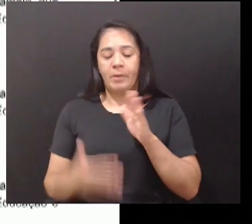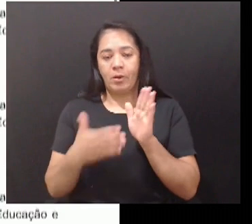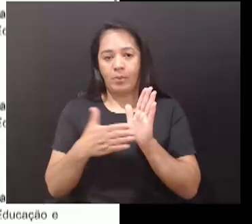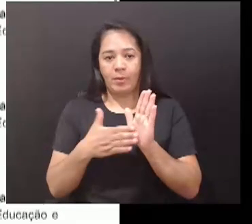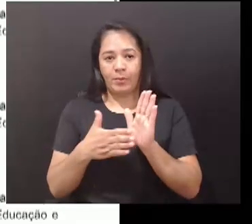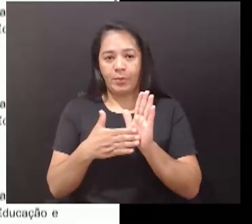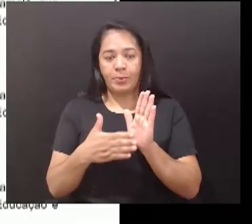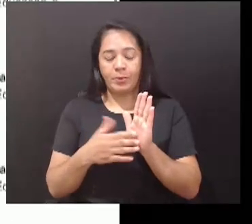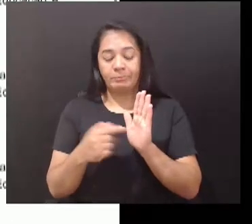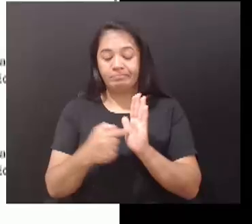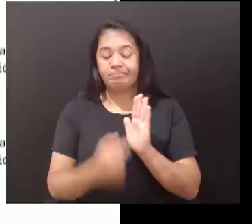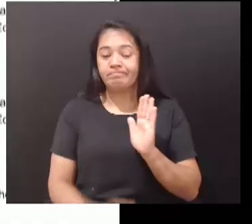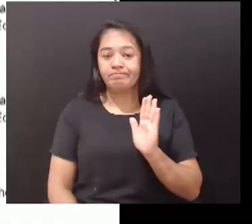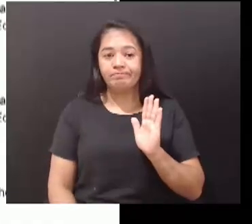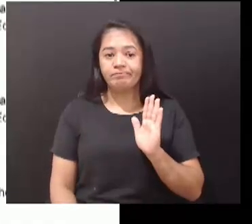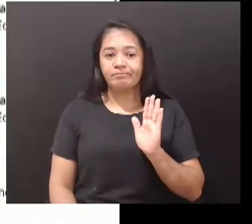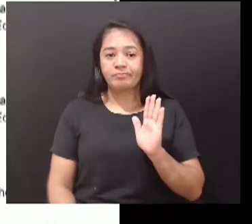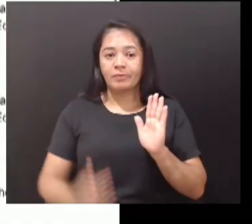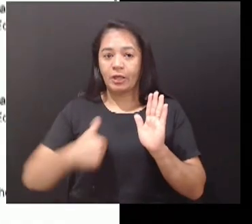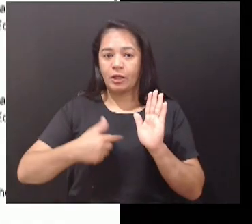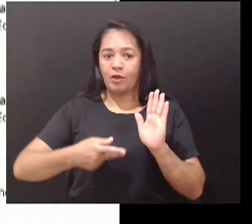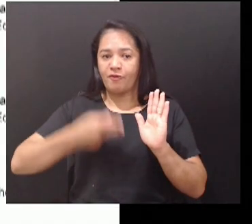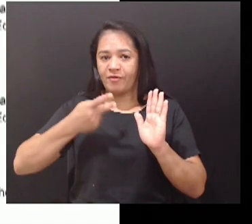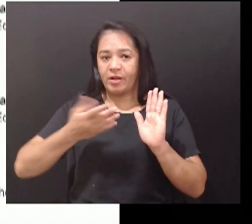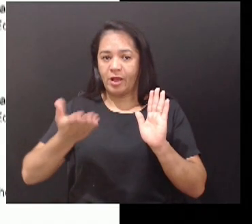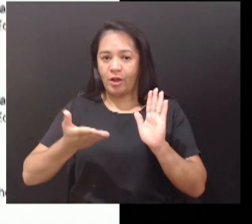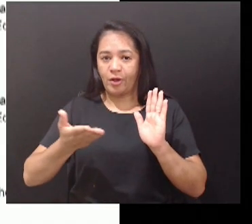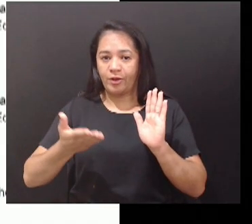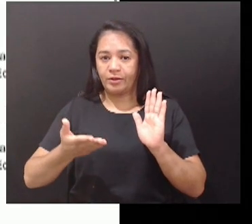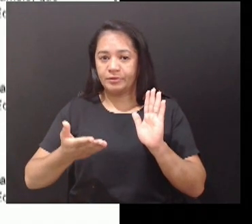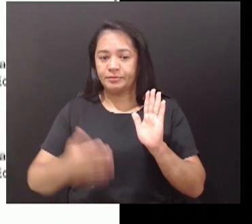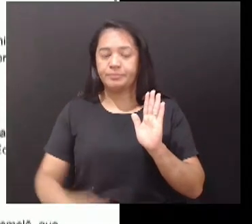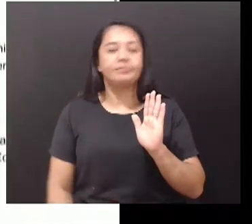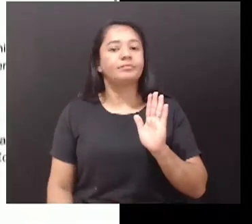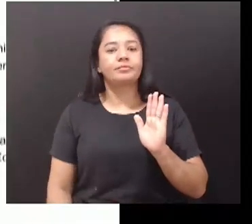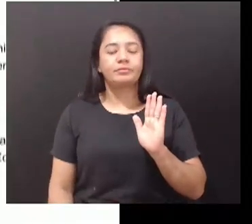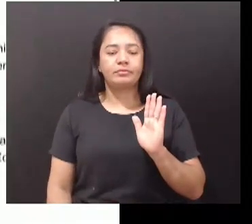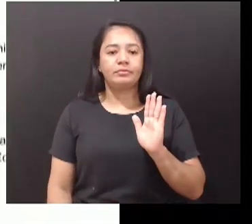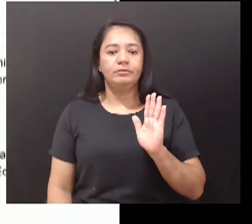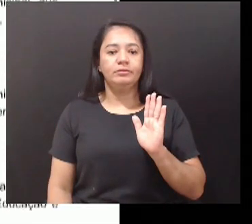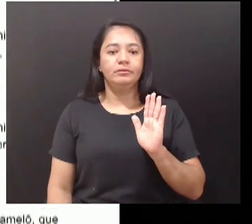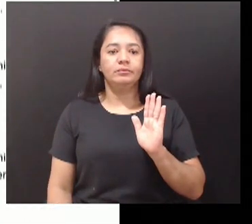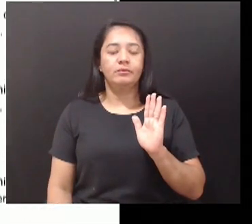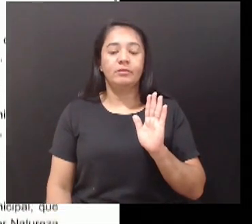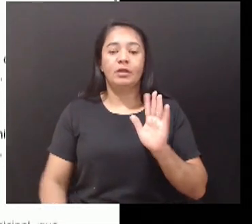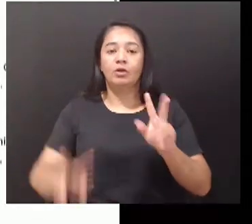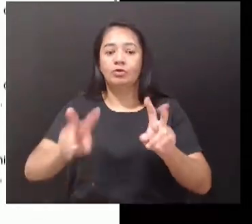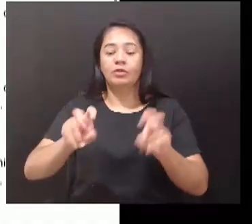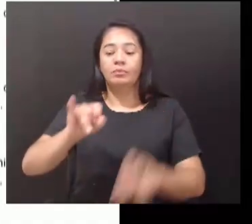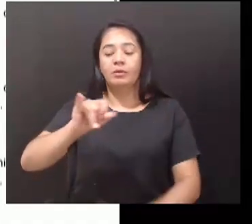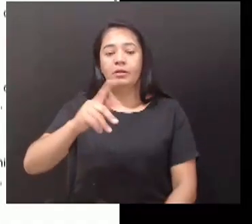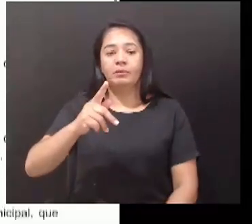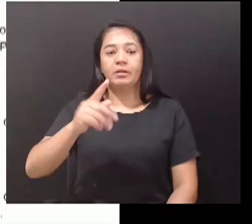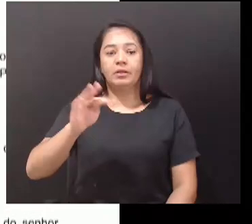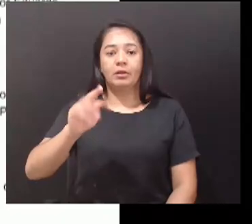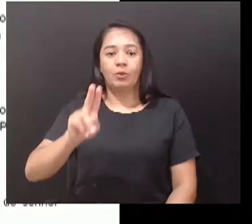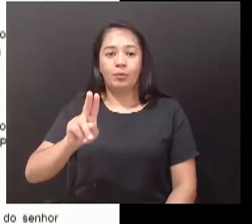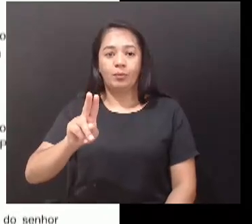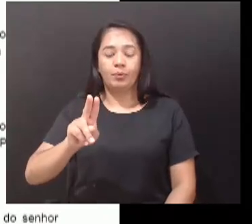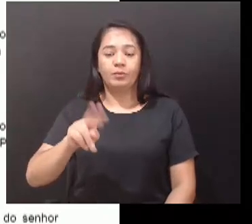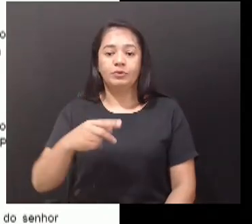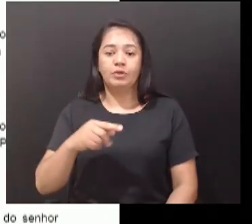eu falei agora há pouco a respeito do IPTU, por exemplo, e a gente clica nela